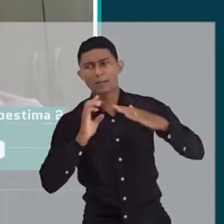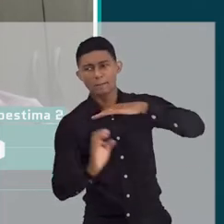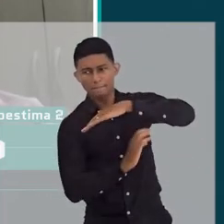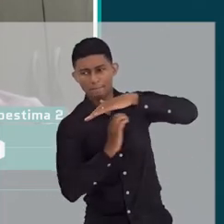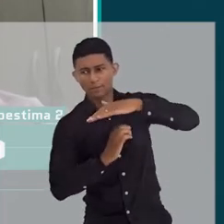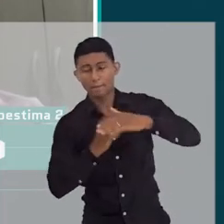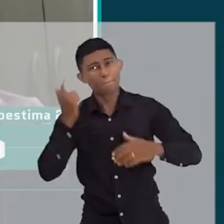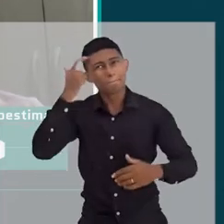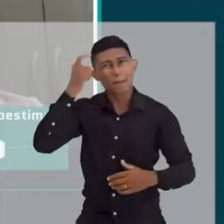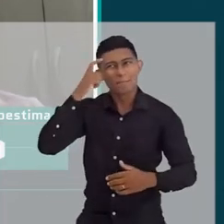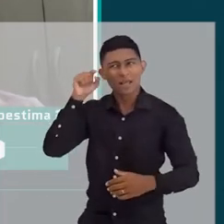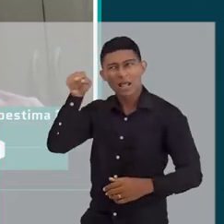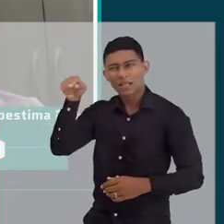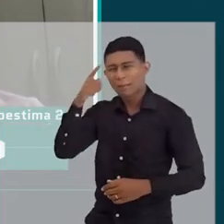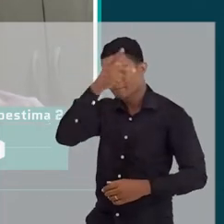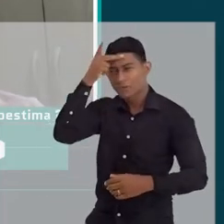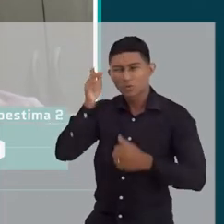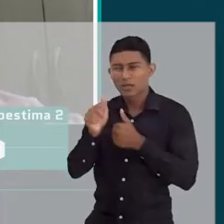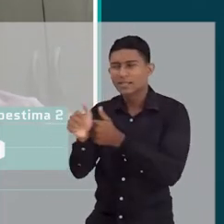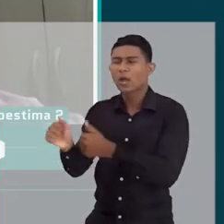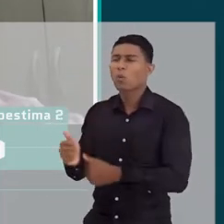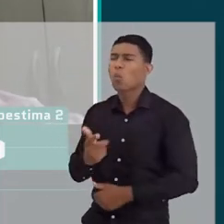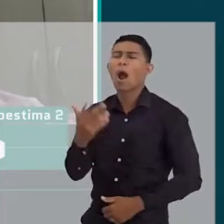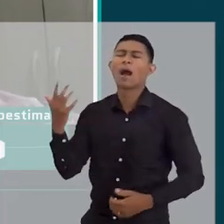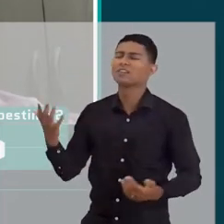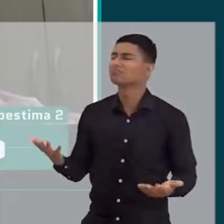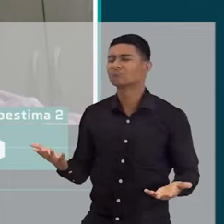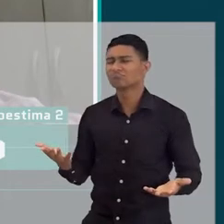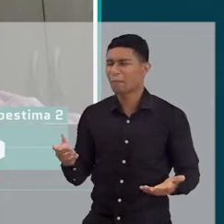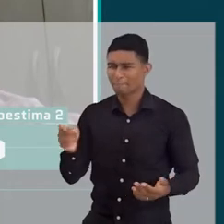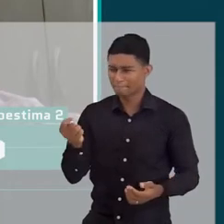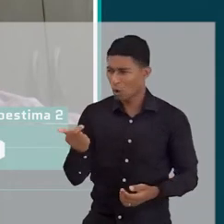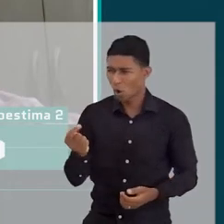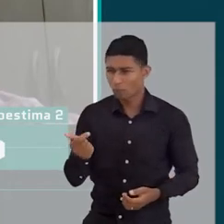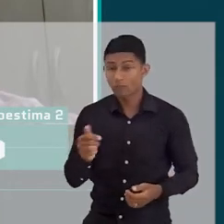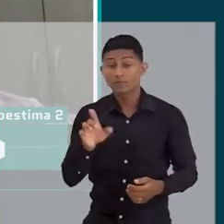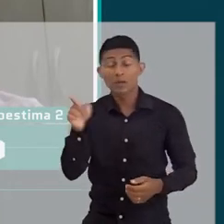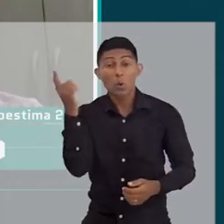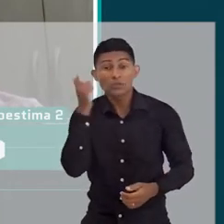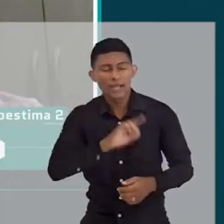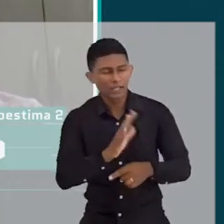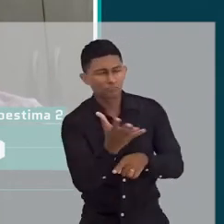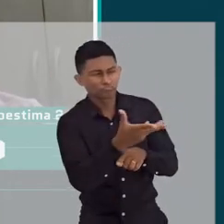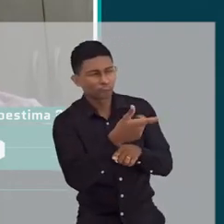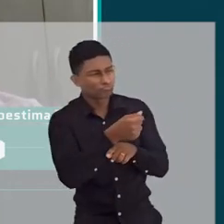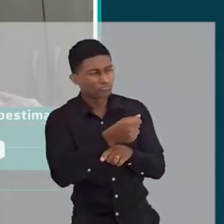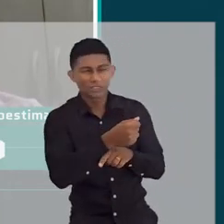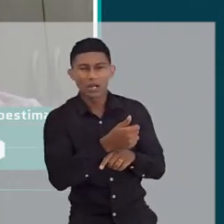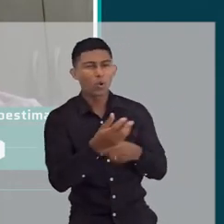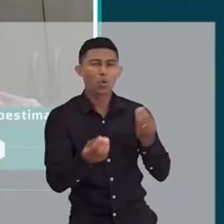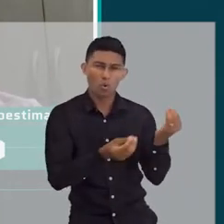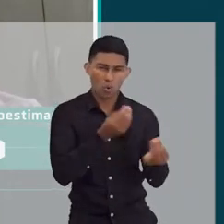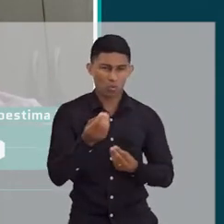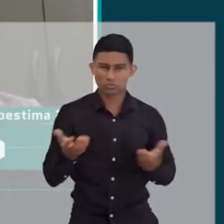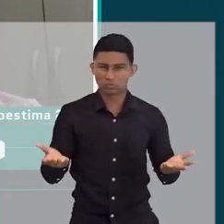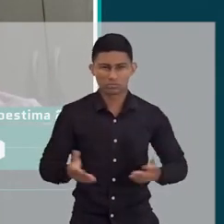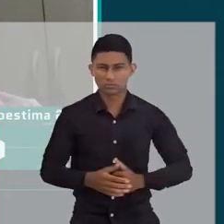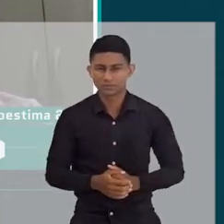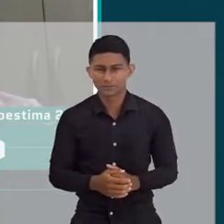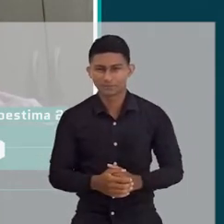que você diz para a marca que o número não é o mais importante? Primeiro, que a gente precisa